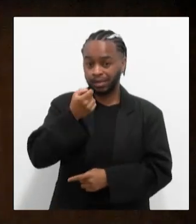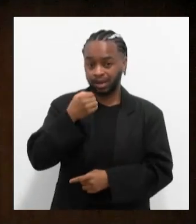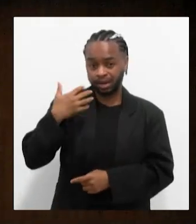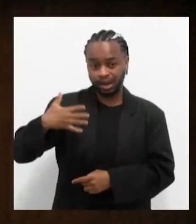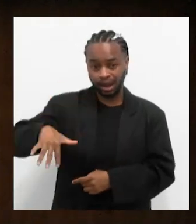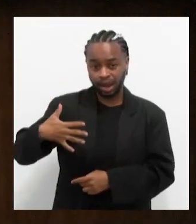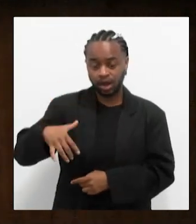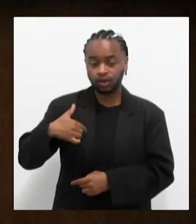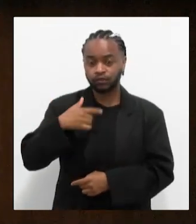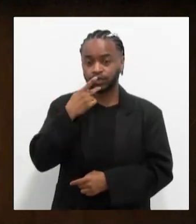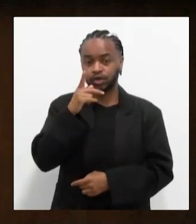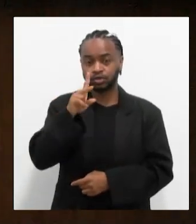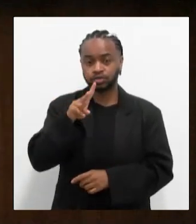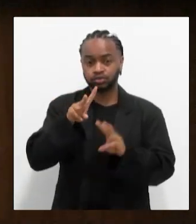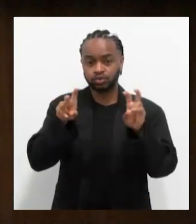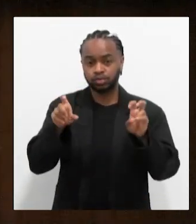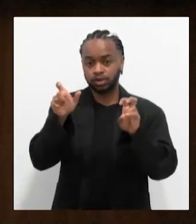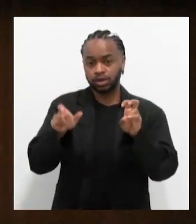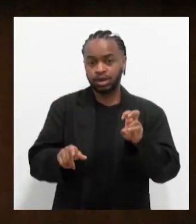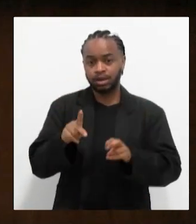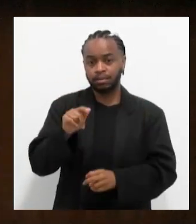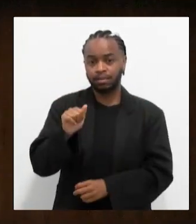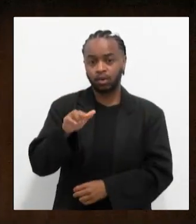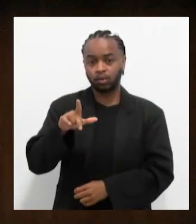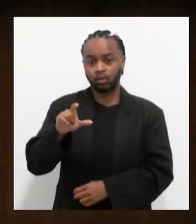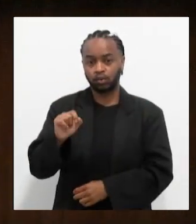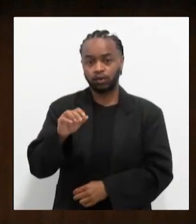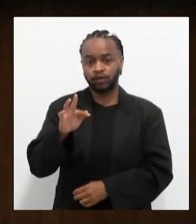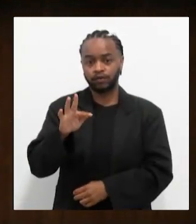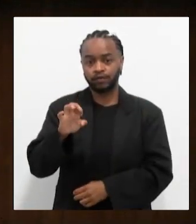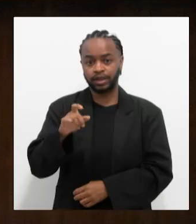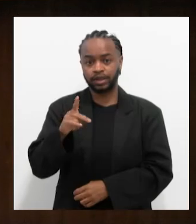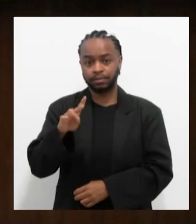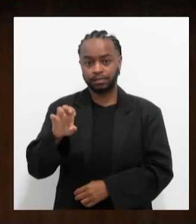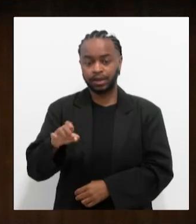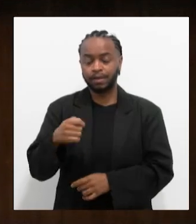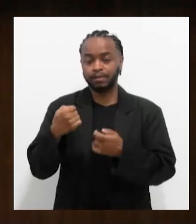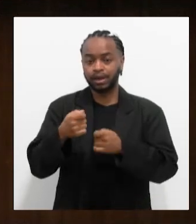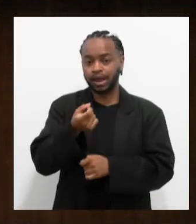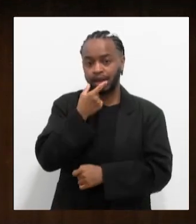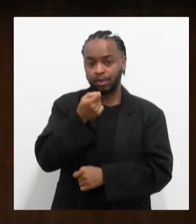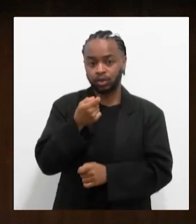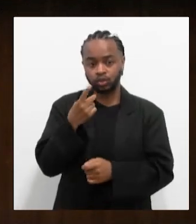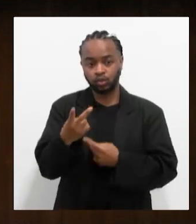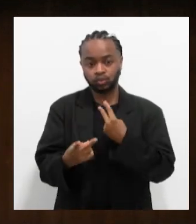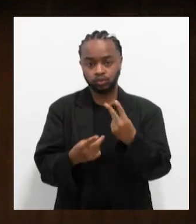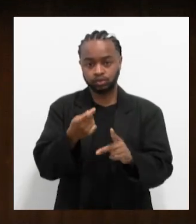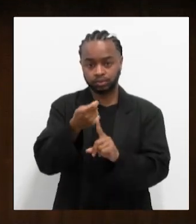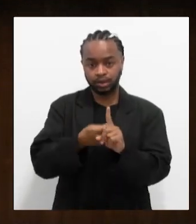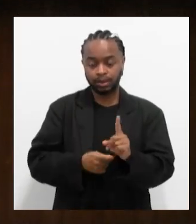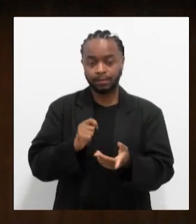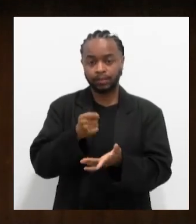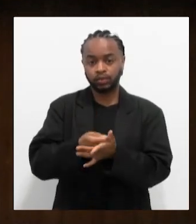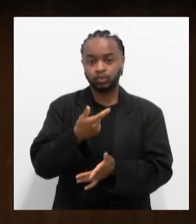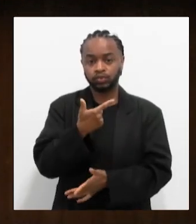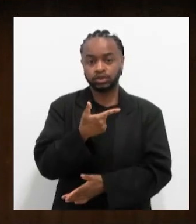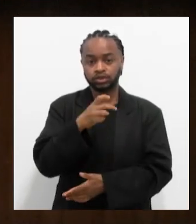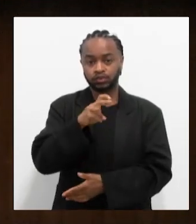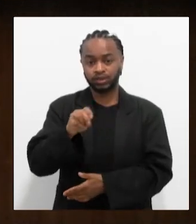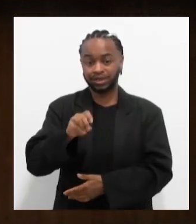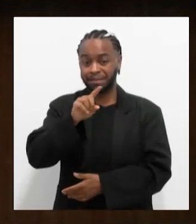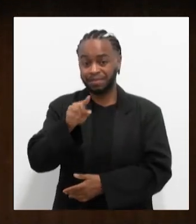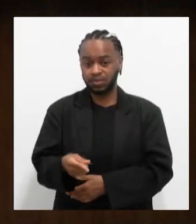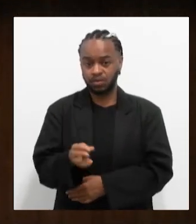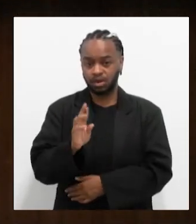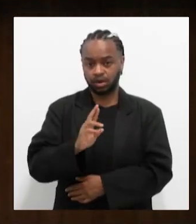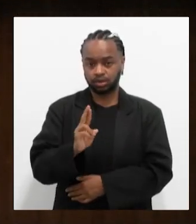do menino Paulo Felipe, de Niterói, o medicamento que ele precisa tomar a cada 2 meses, presidente, custa R$250 mil.